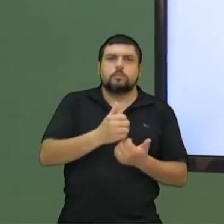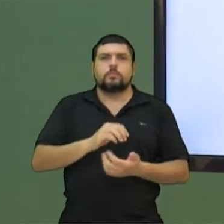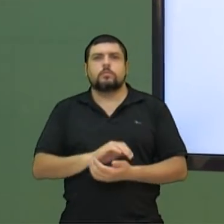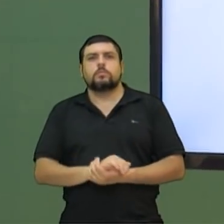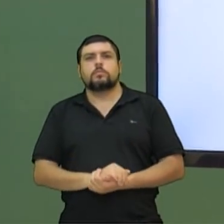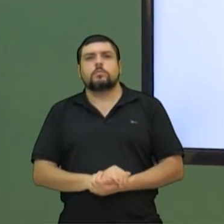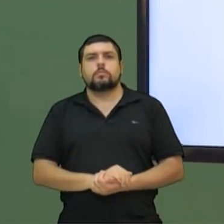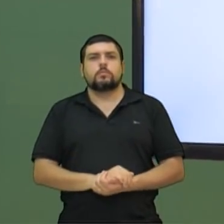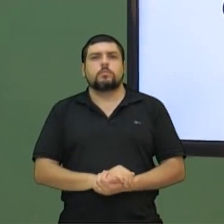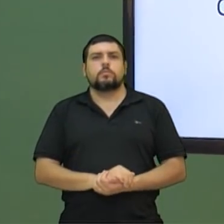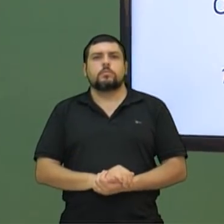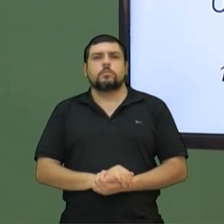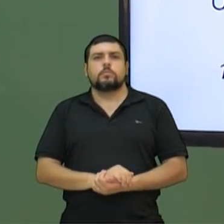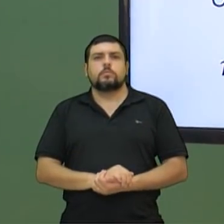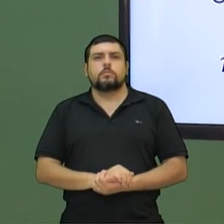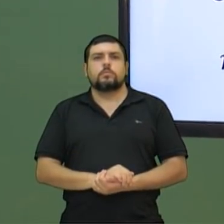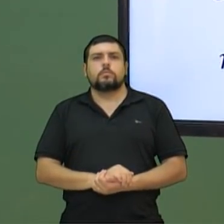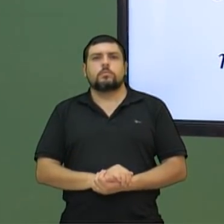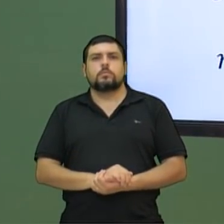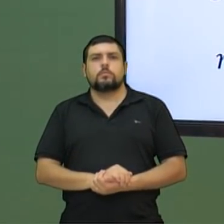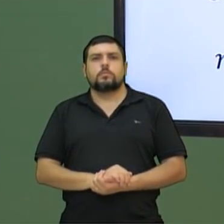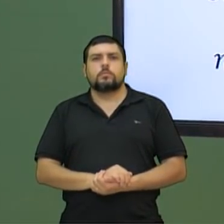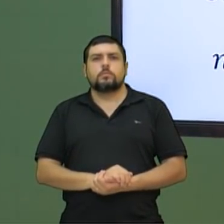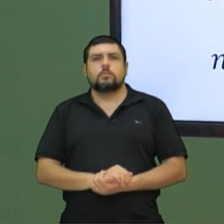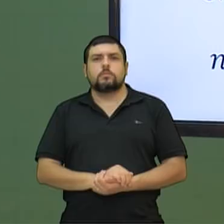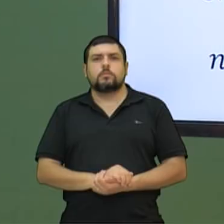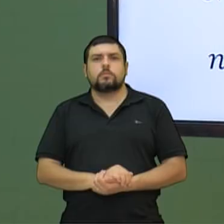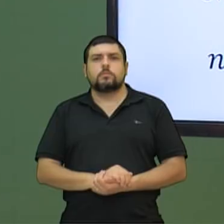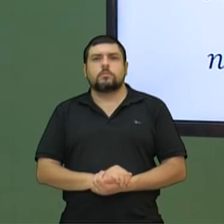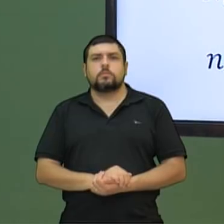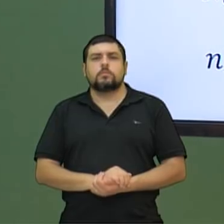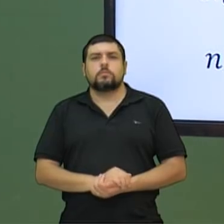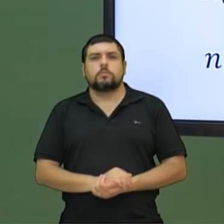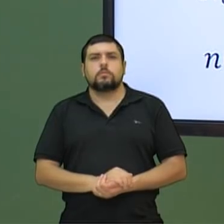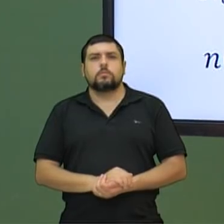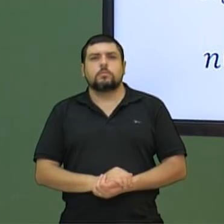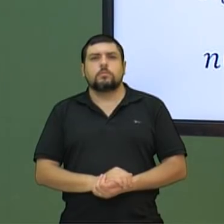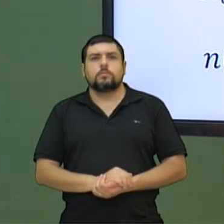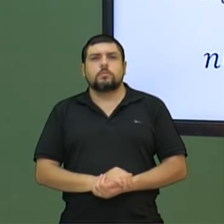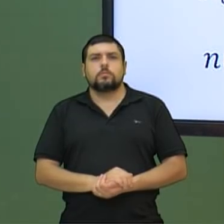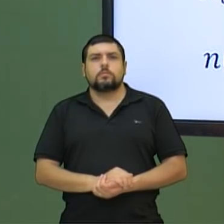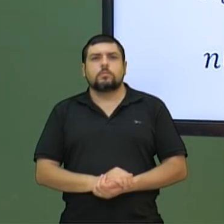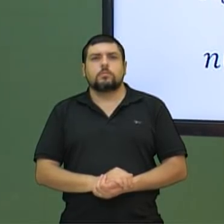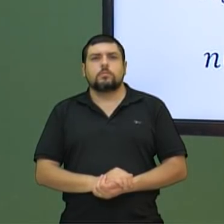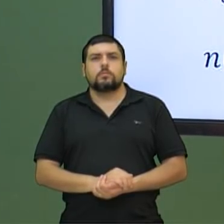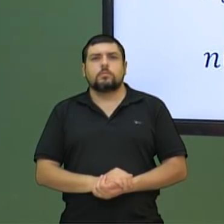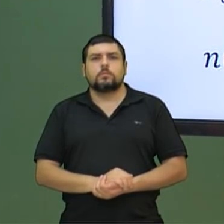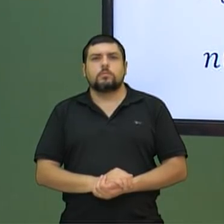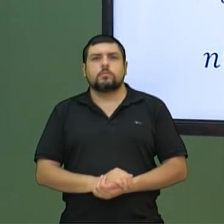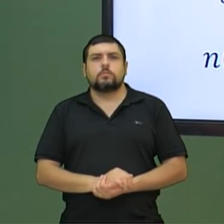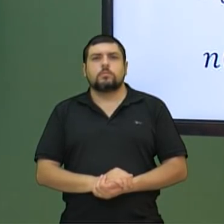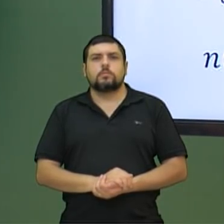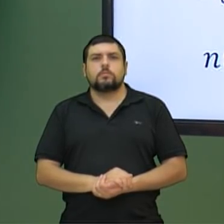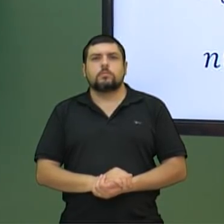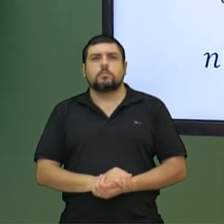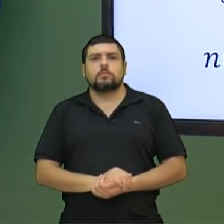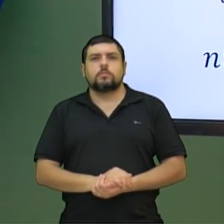Vai ficar n de 21 é igual a 9 vezes módulo de